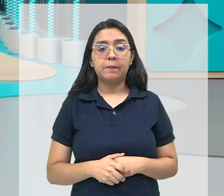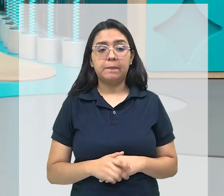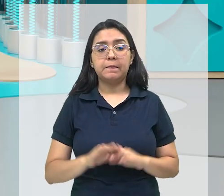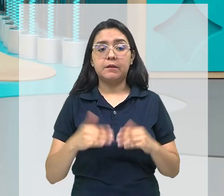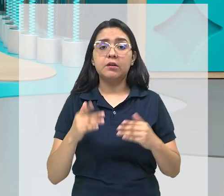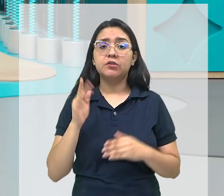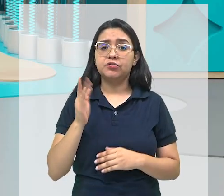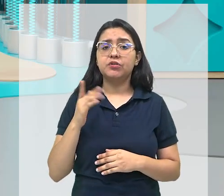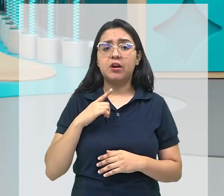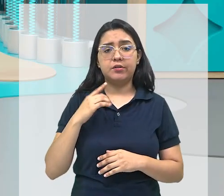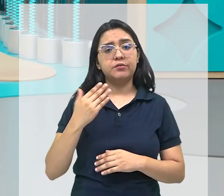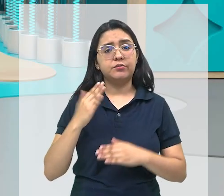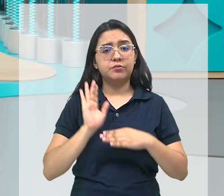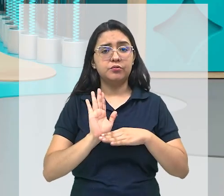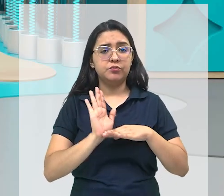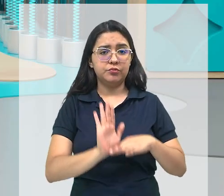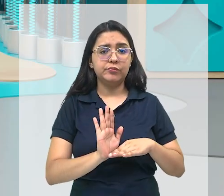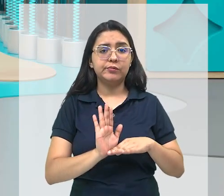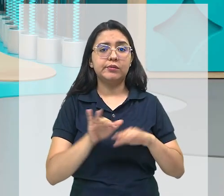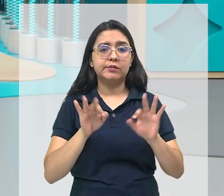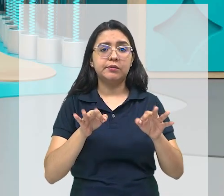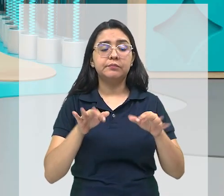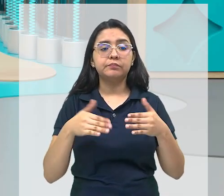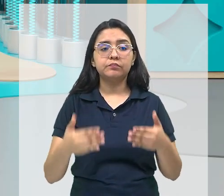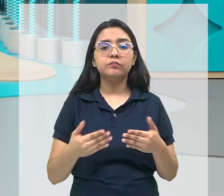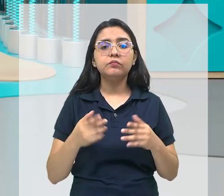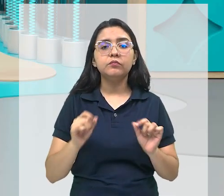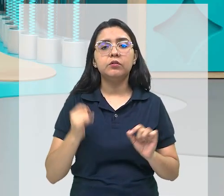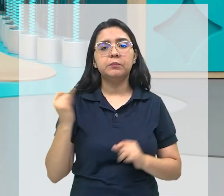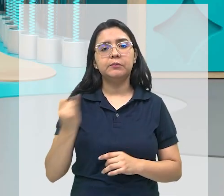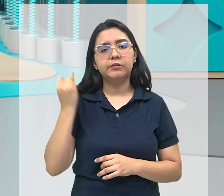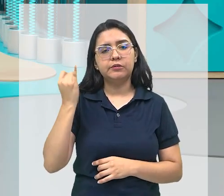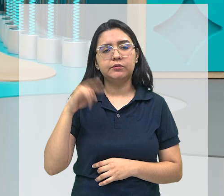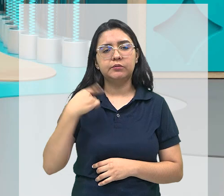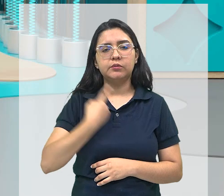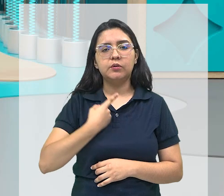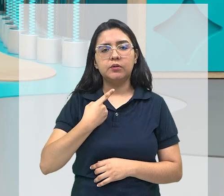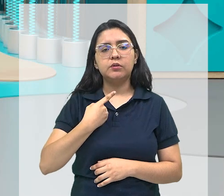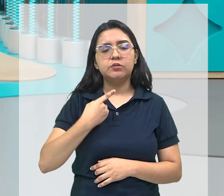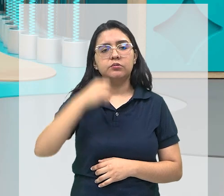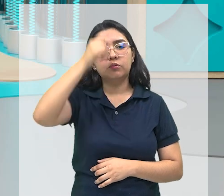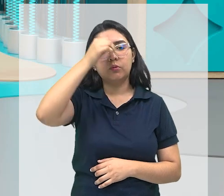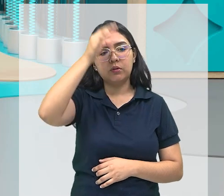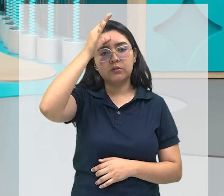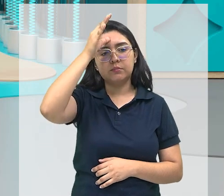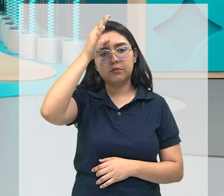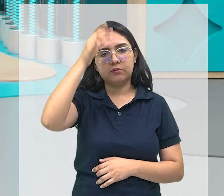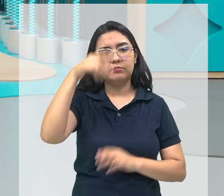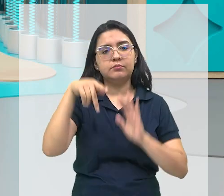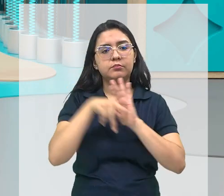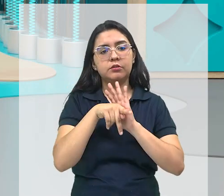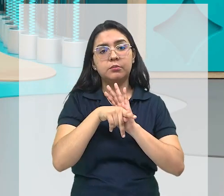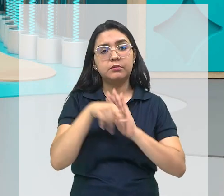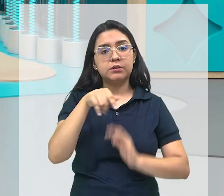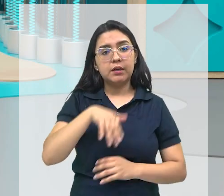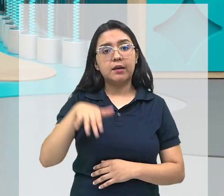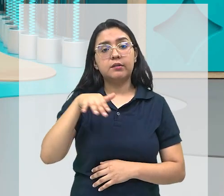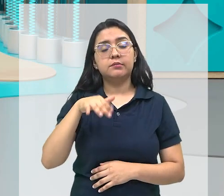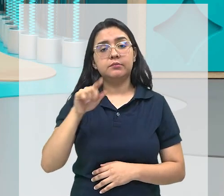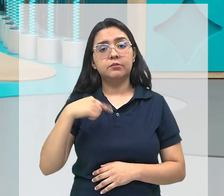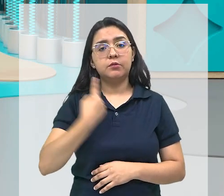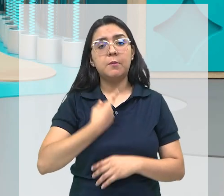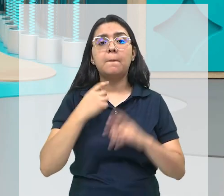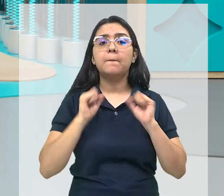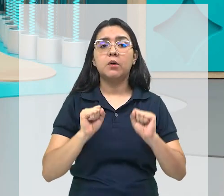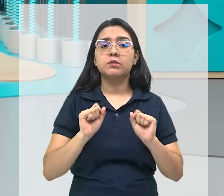isso já ajuda bastante, né? Então é importante nós termos conhecimento desses fatores para que a gente